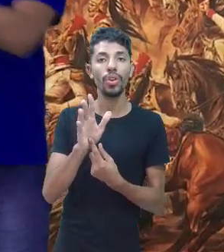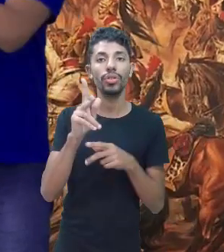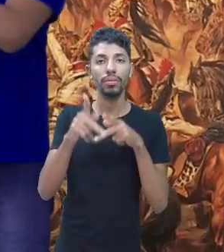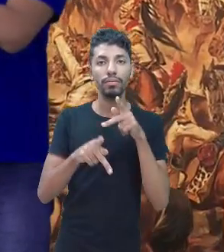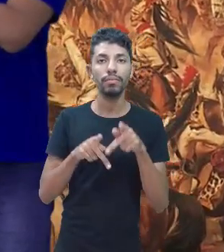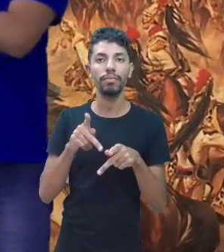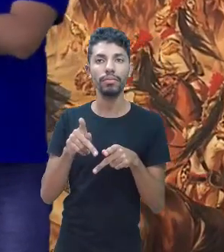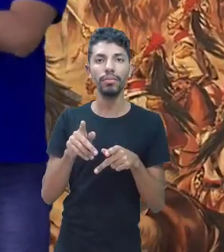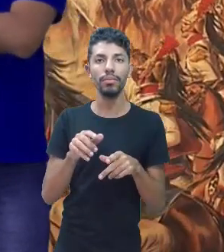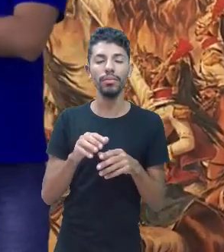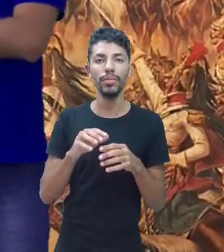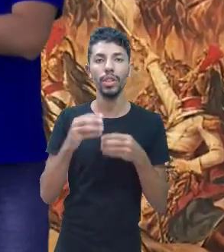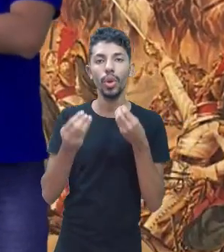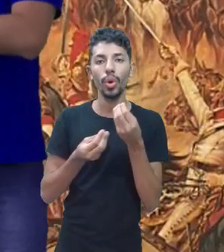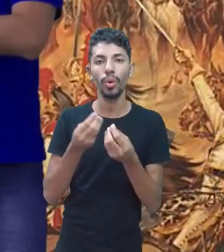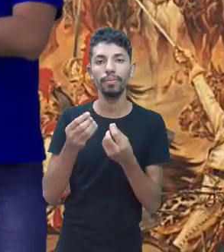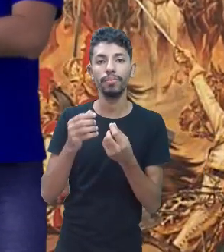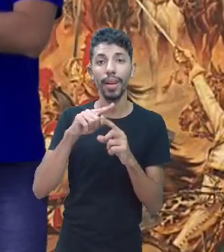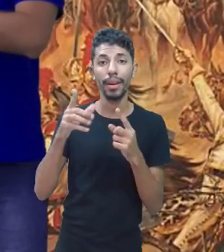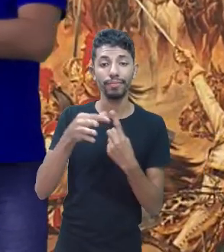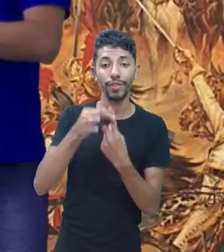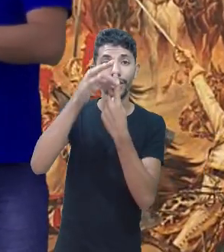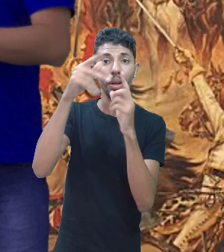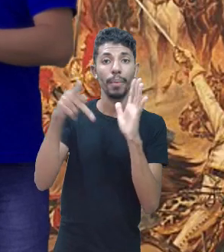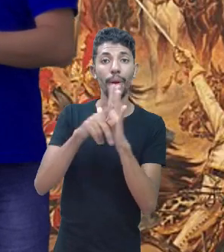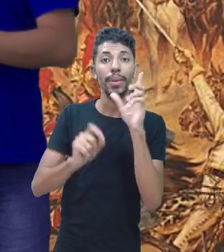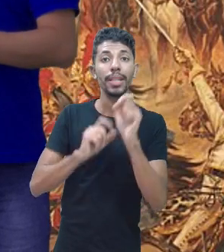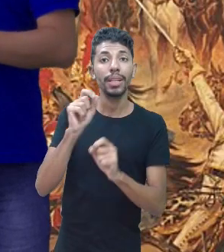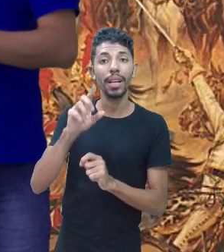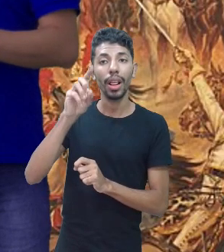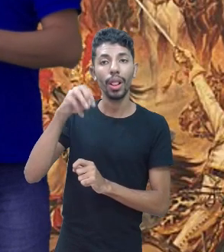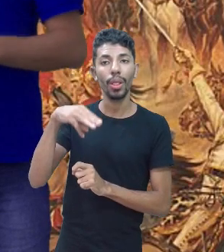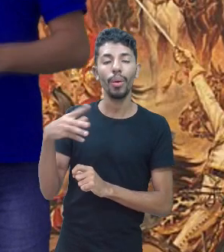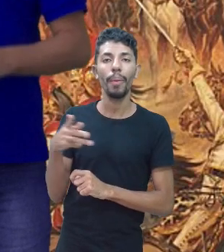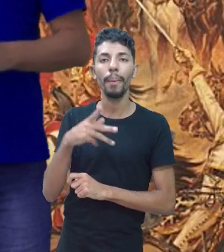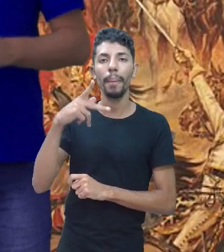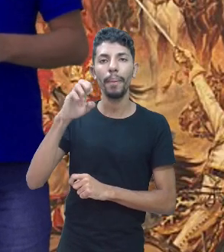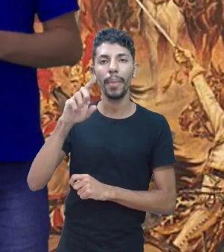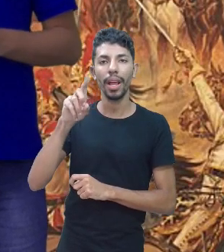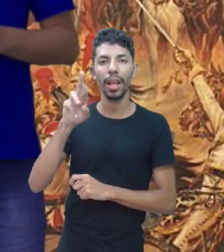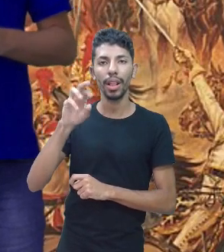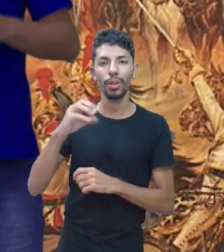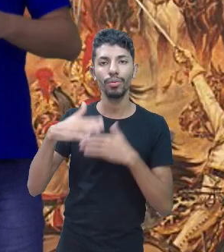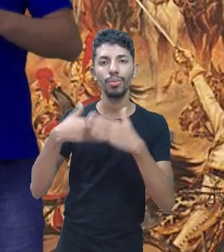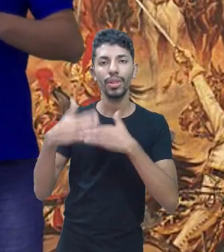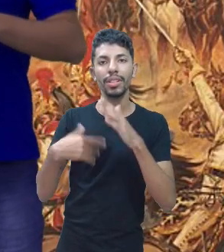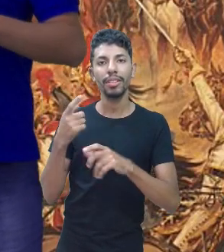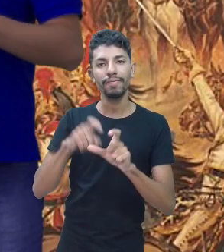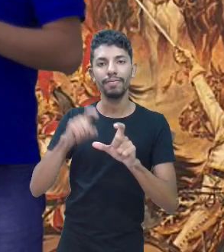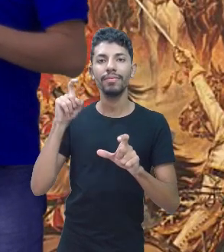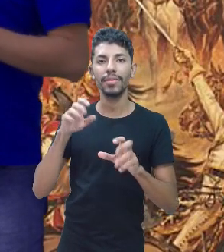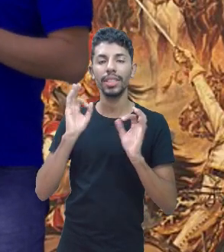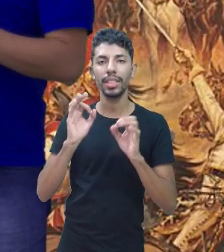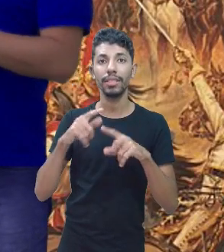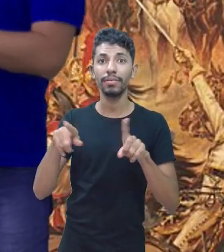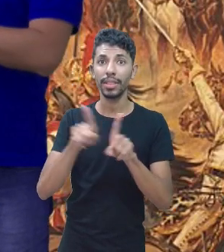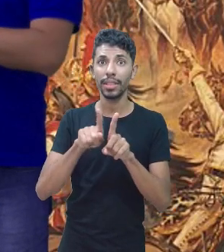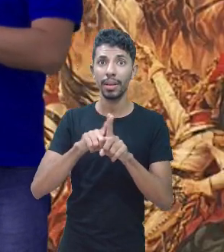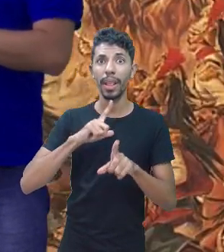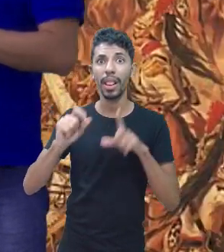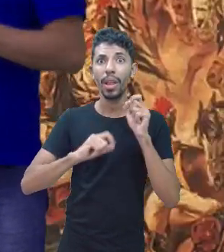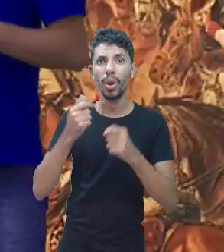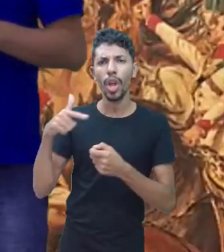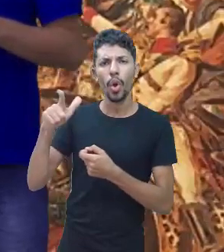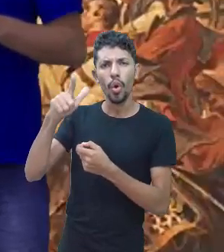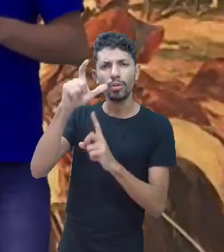Mourão fez, a figura do Pedro I no processo de independência. Enfim, então, nós temos ainda outros sujeitos que